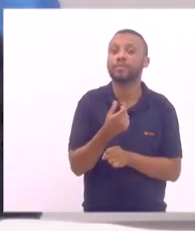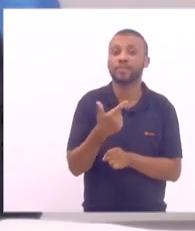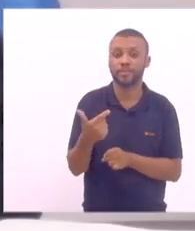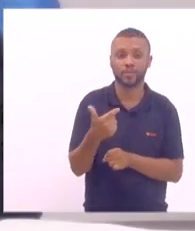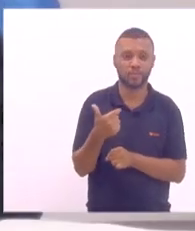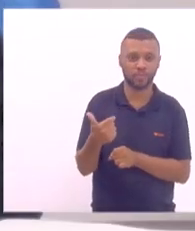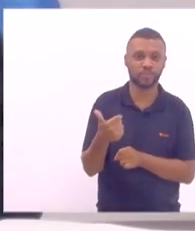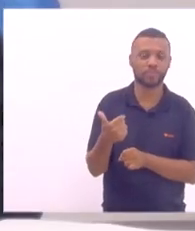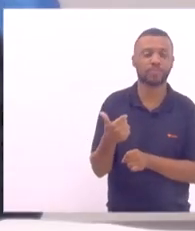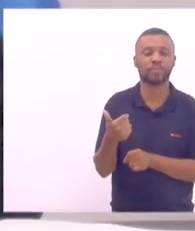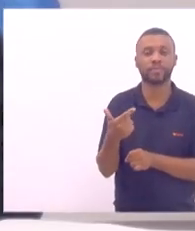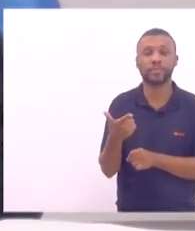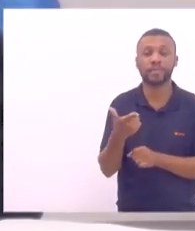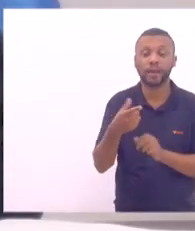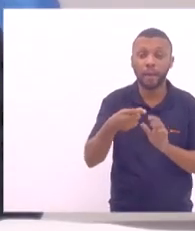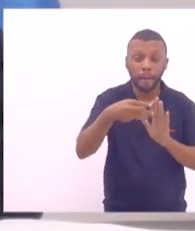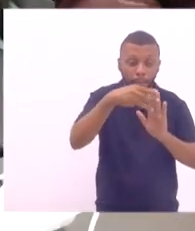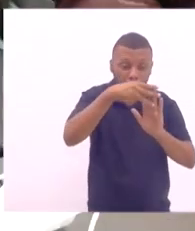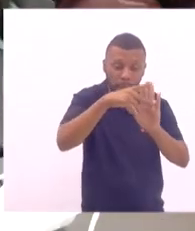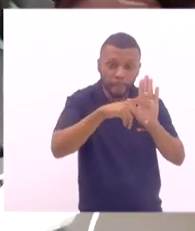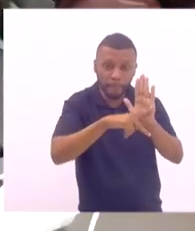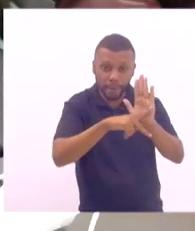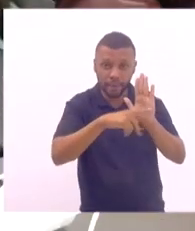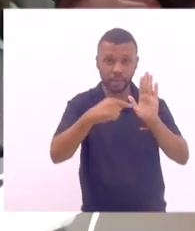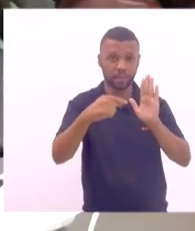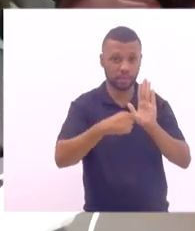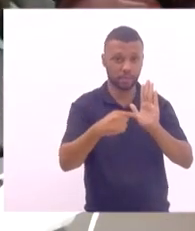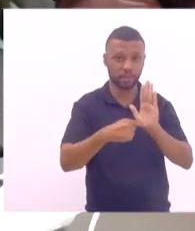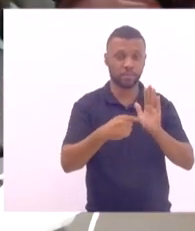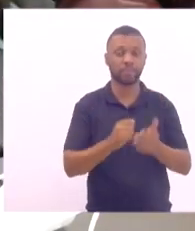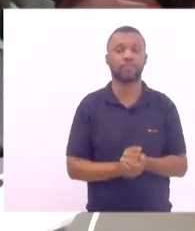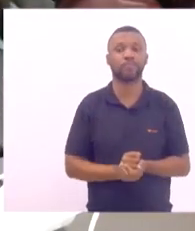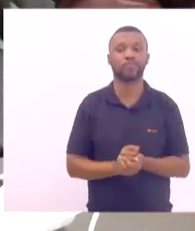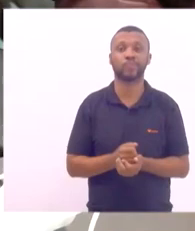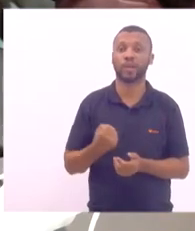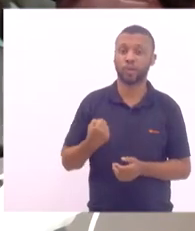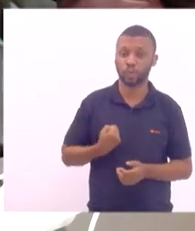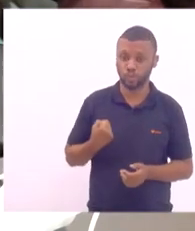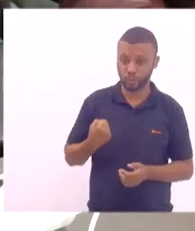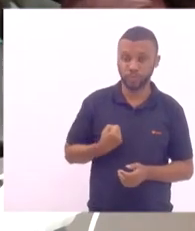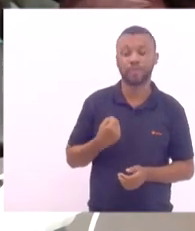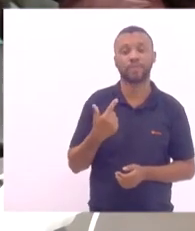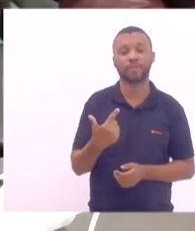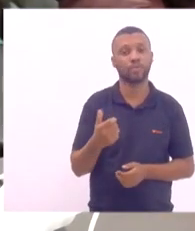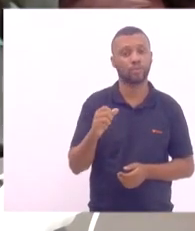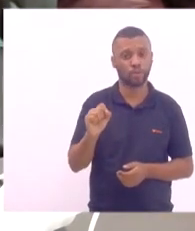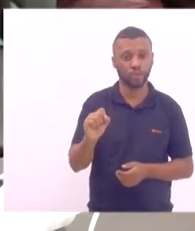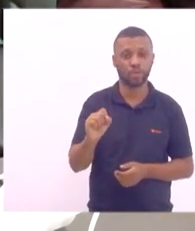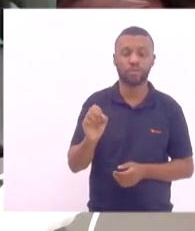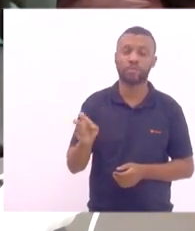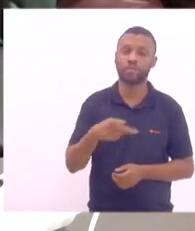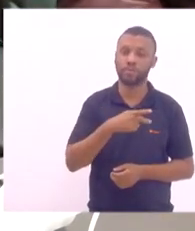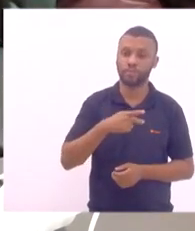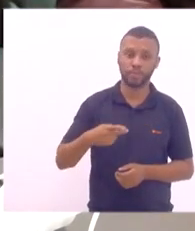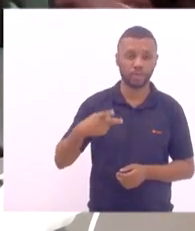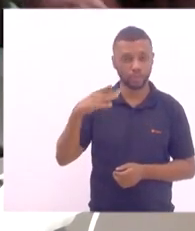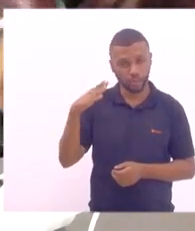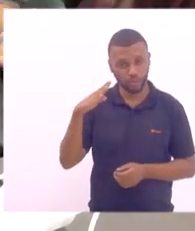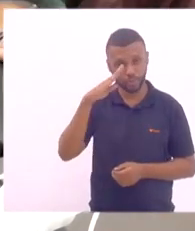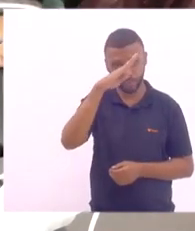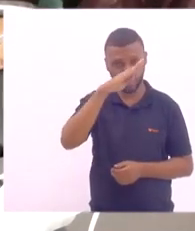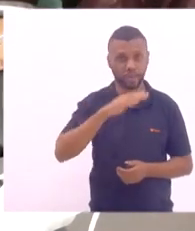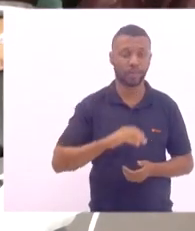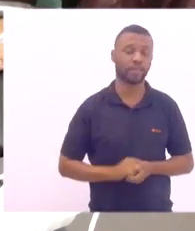quê no medida provisória. Qual o número? Número 28 do presidente da